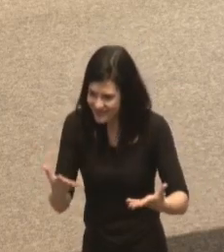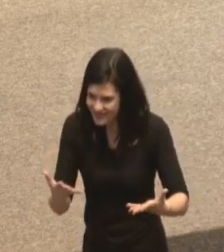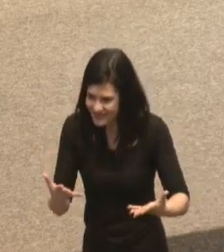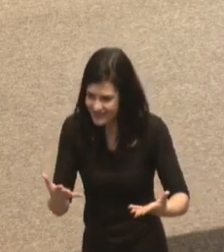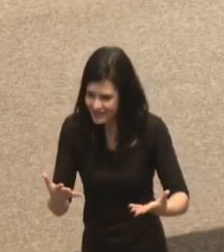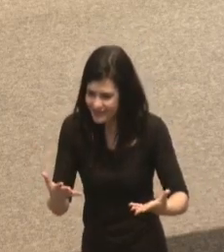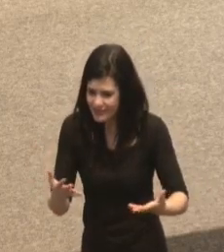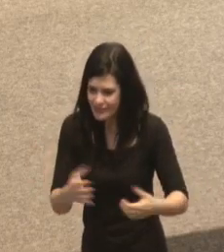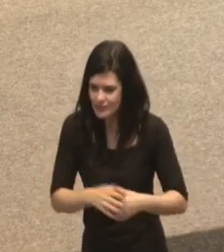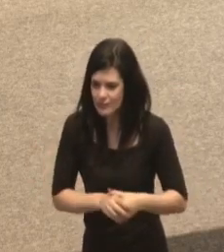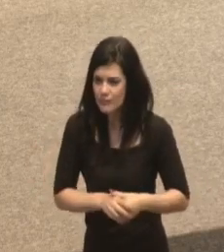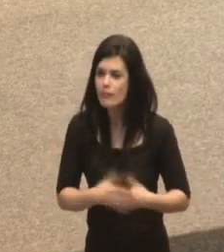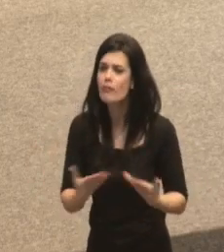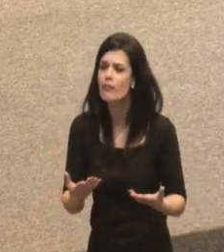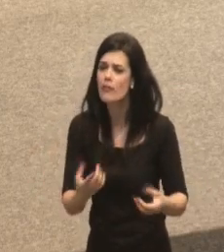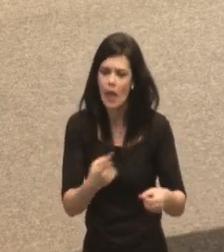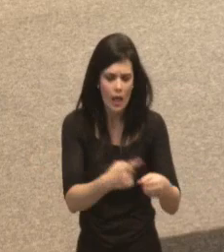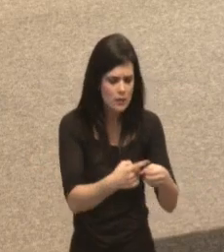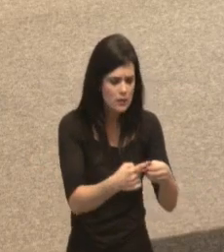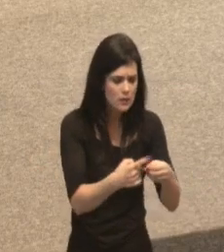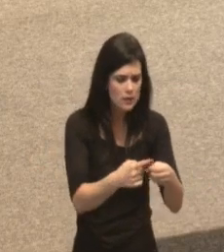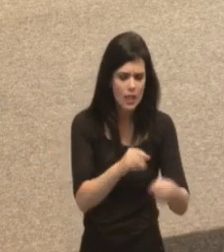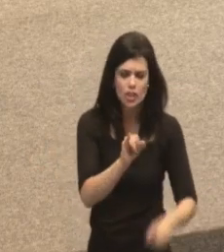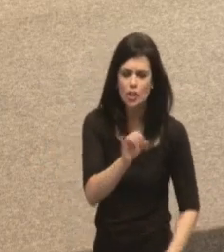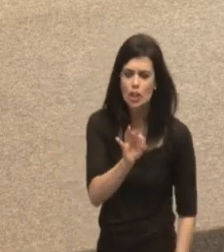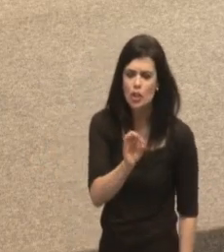E tororó, meu irmão.